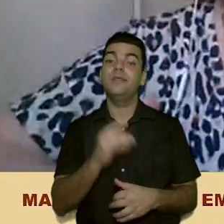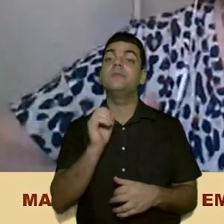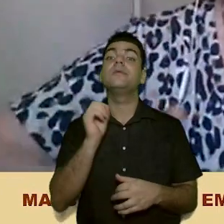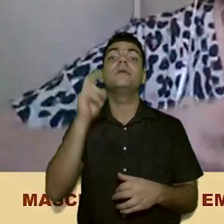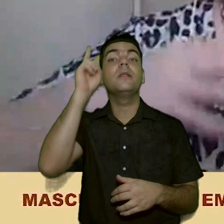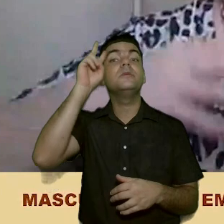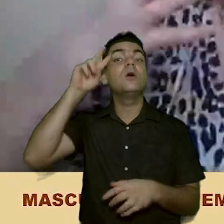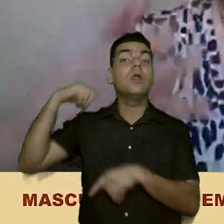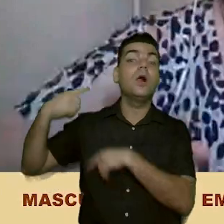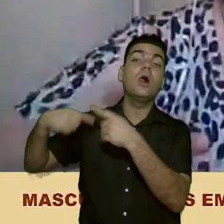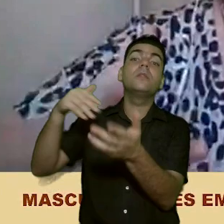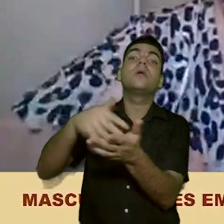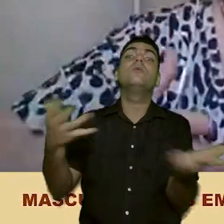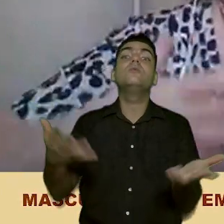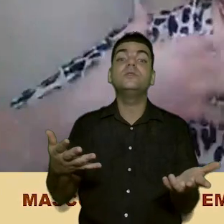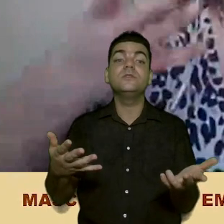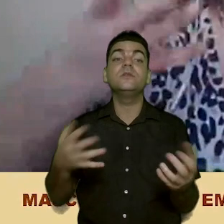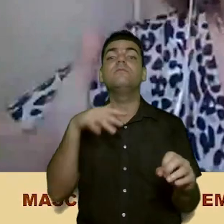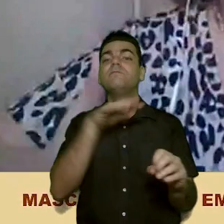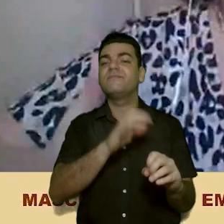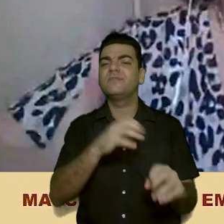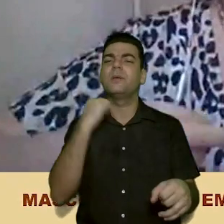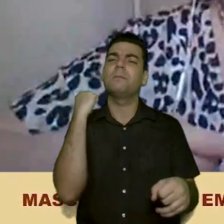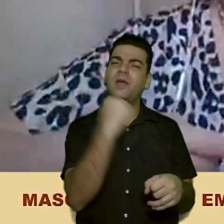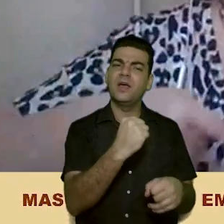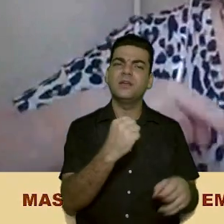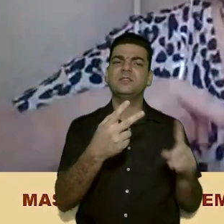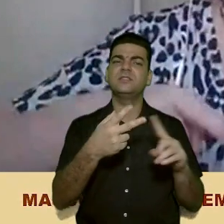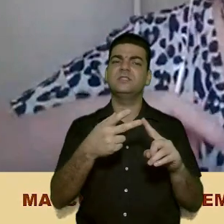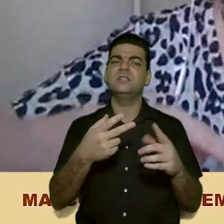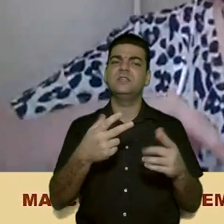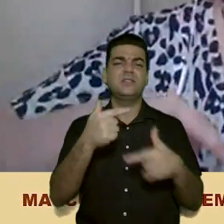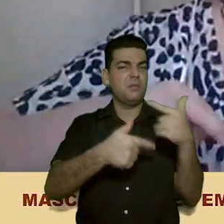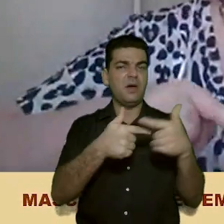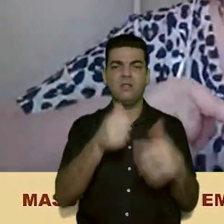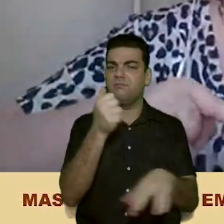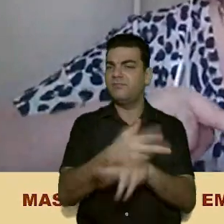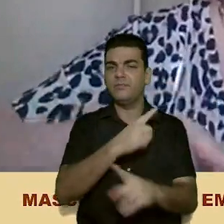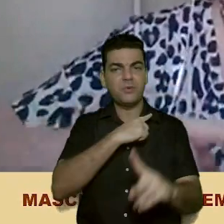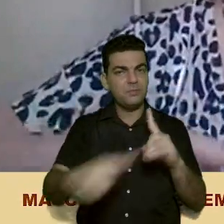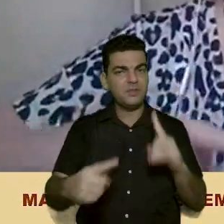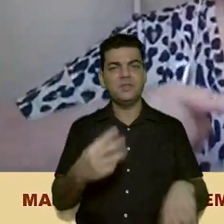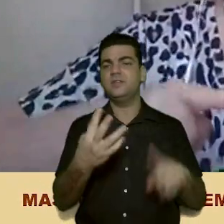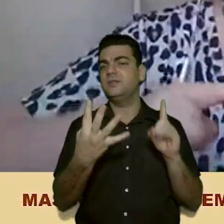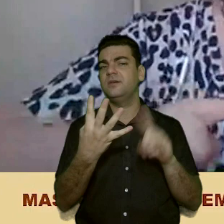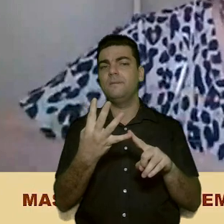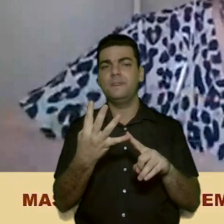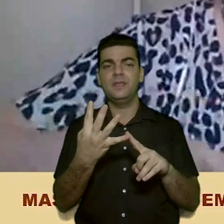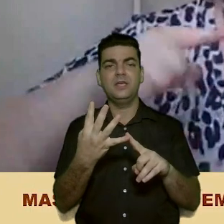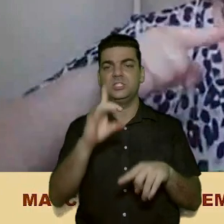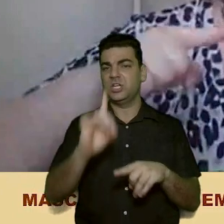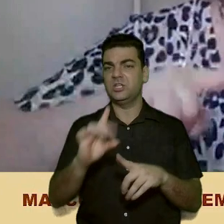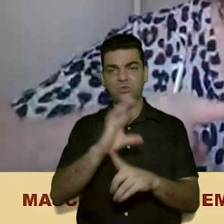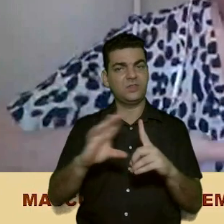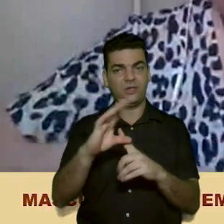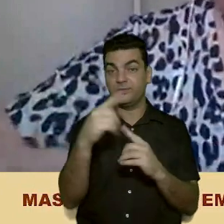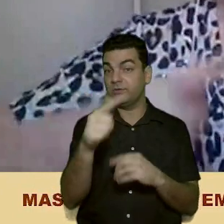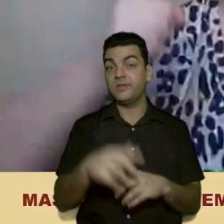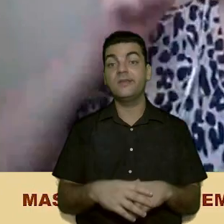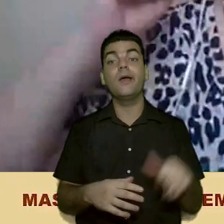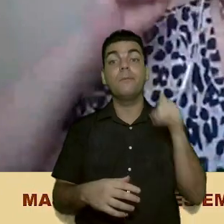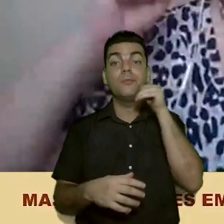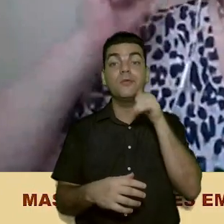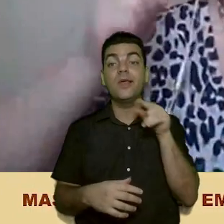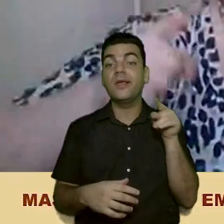falácia, né? O que é uma mentira, porque vamos combinar, gente, quem que foi historicamente morta, estuprada, alijada do mercado